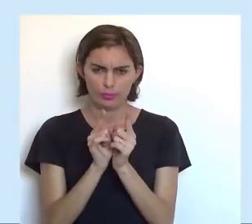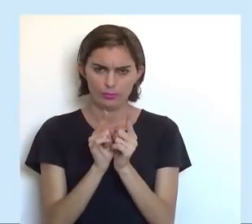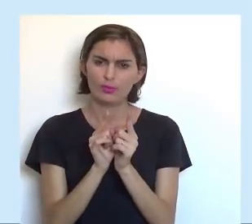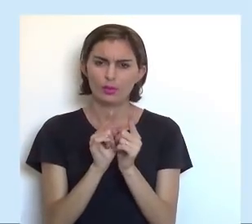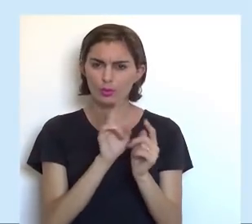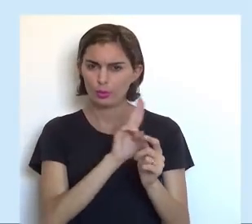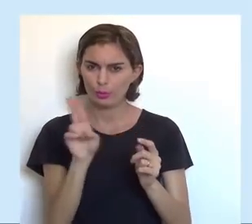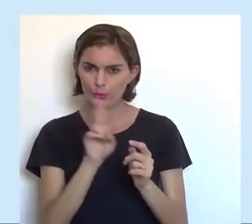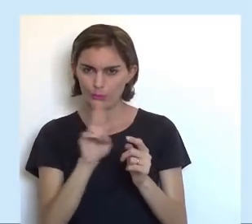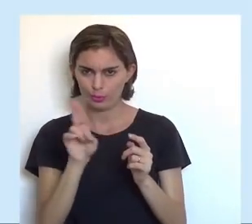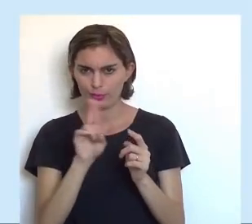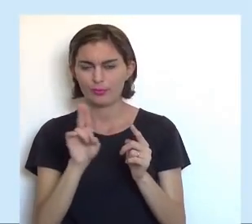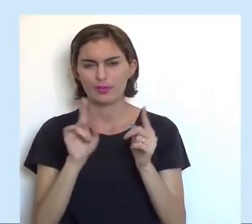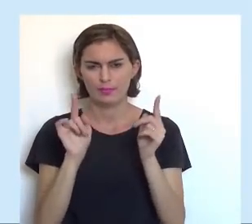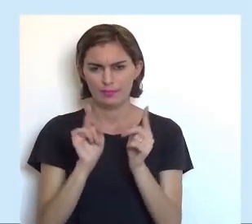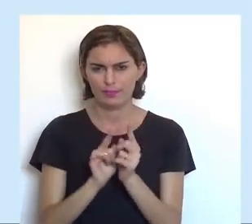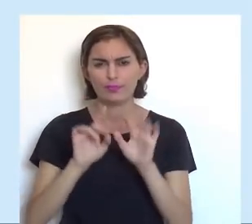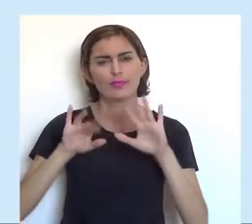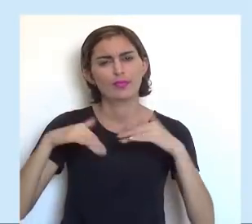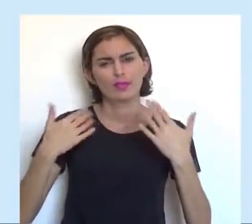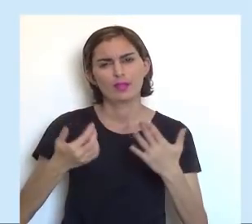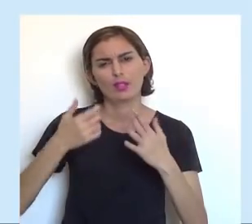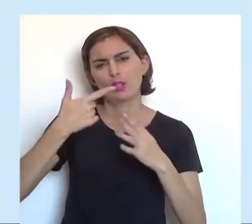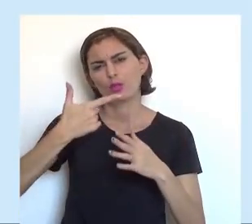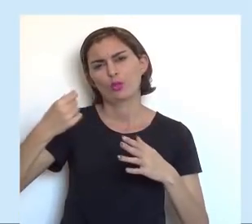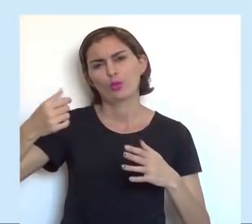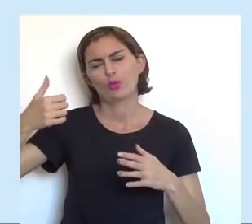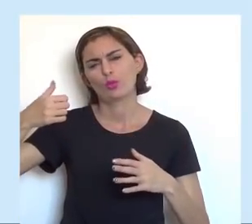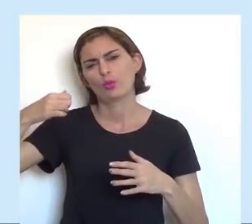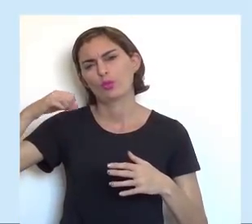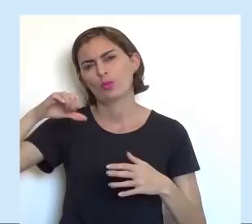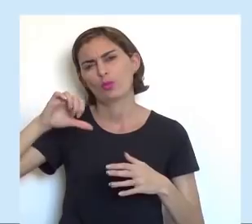é a abreviação do nome pneumático. Tá? Então, desde